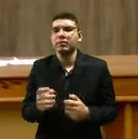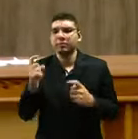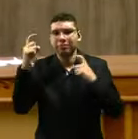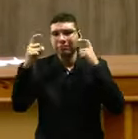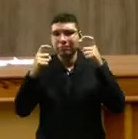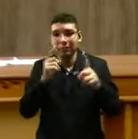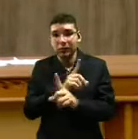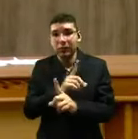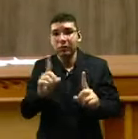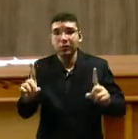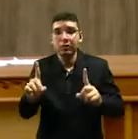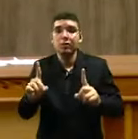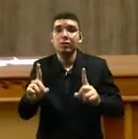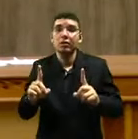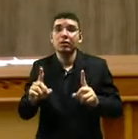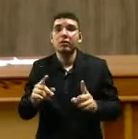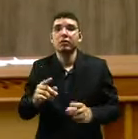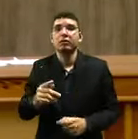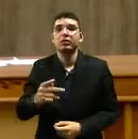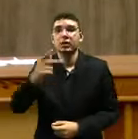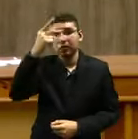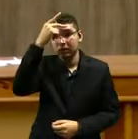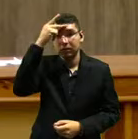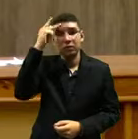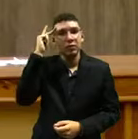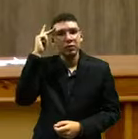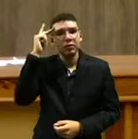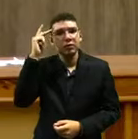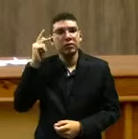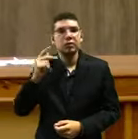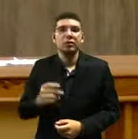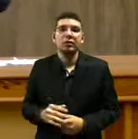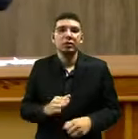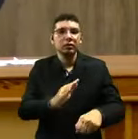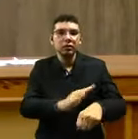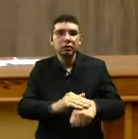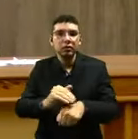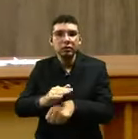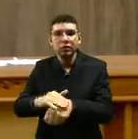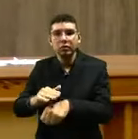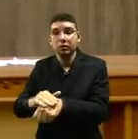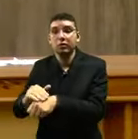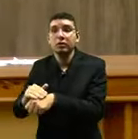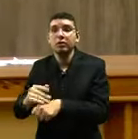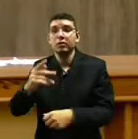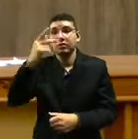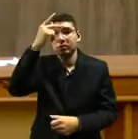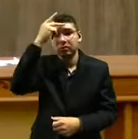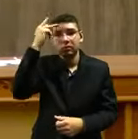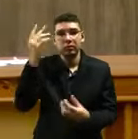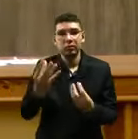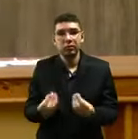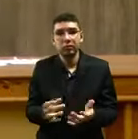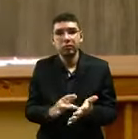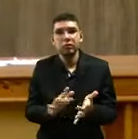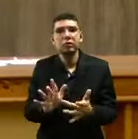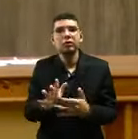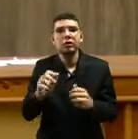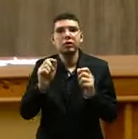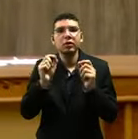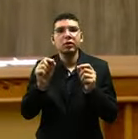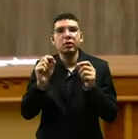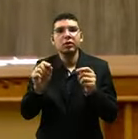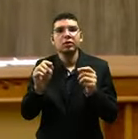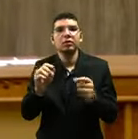juízo quem é É o Espírito Santo é só falta de Bíblia Atos 17 Paulo pregou